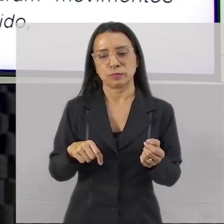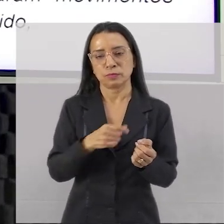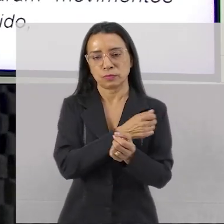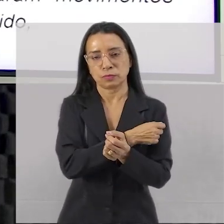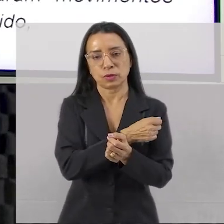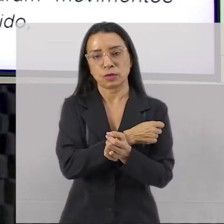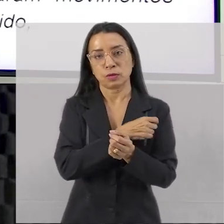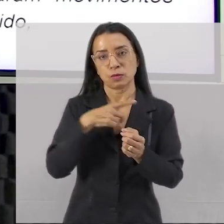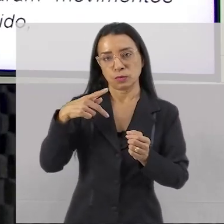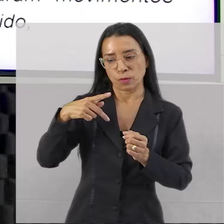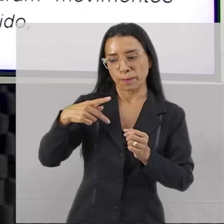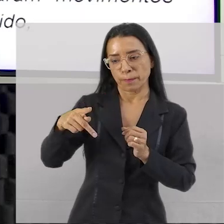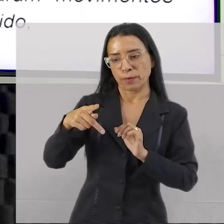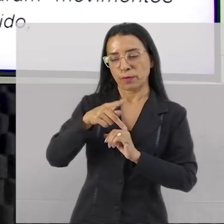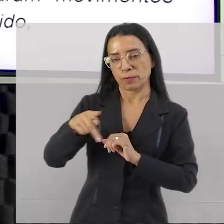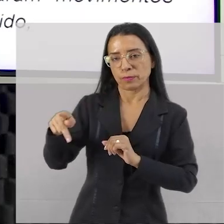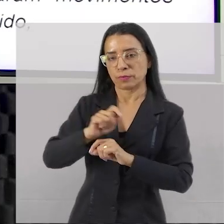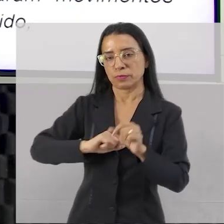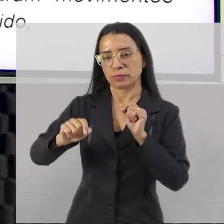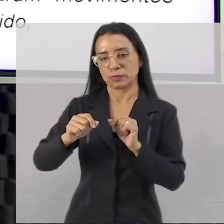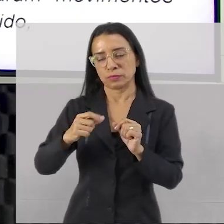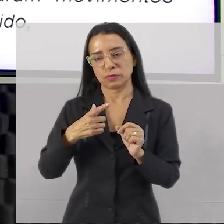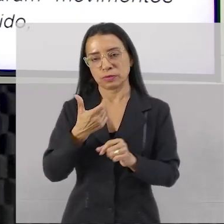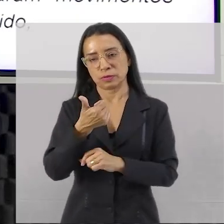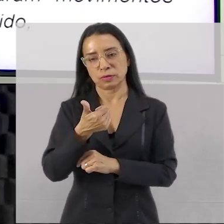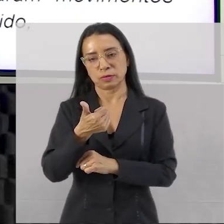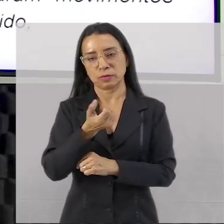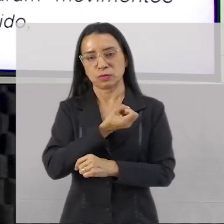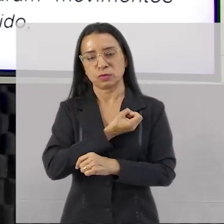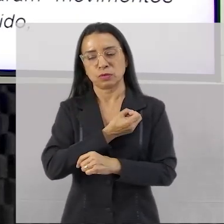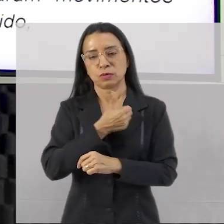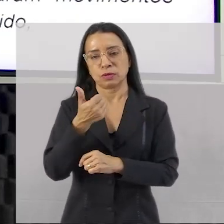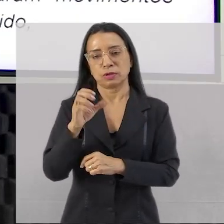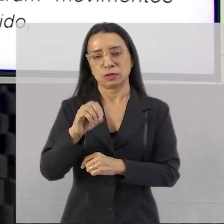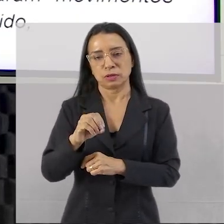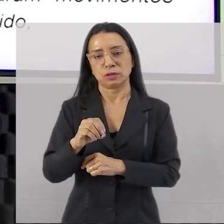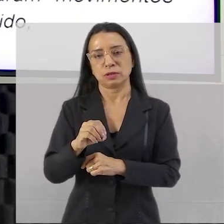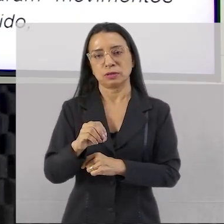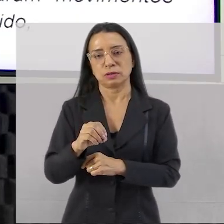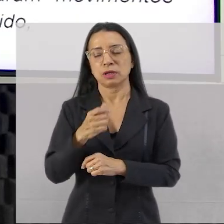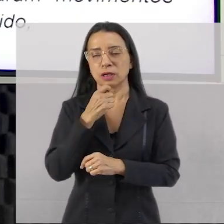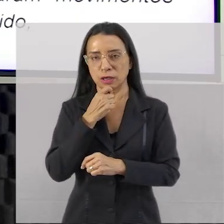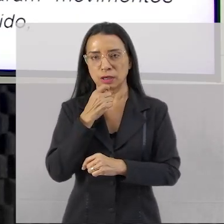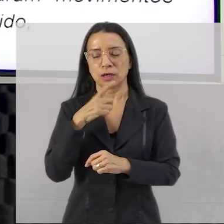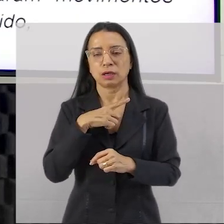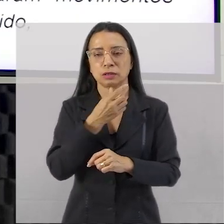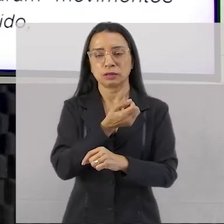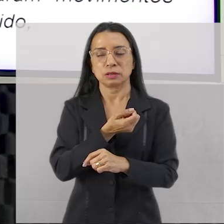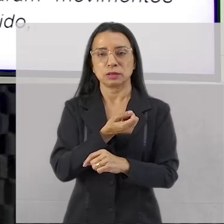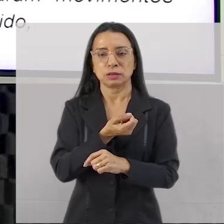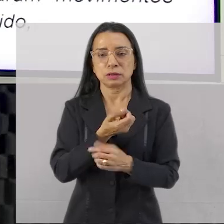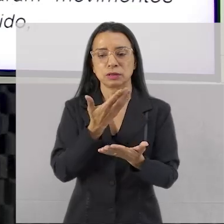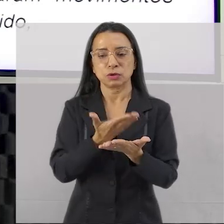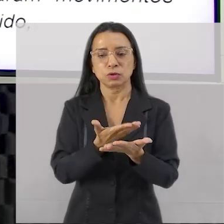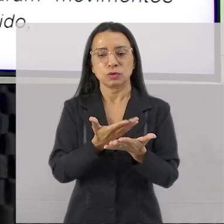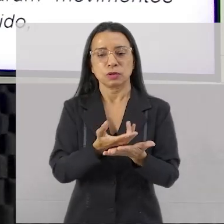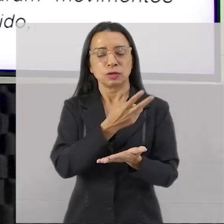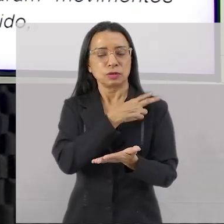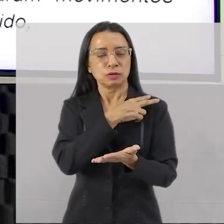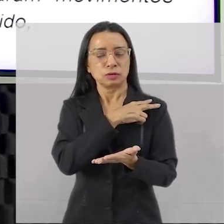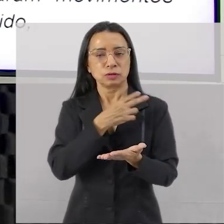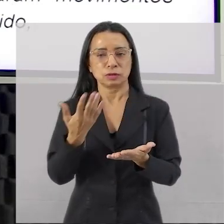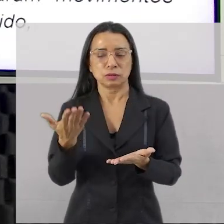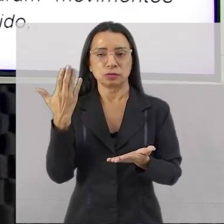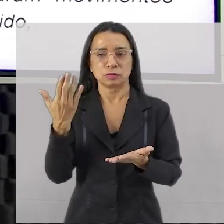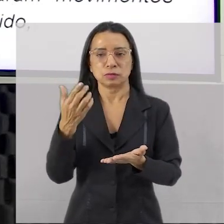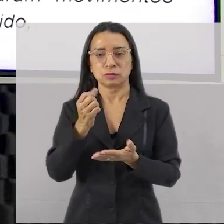né, que tirou nota 10. Ele ainda cursava a segunda série do ensino médio à época, tá?